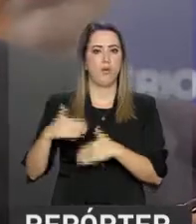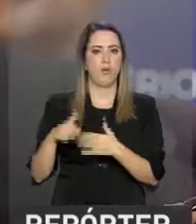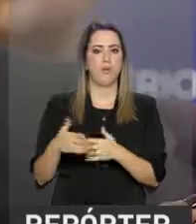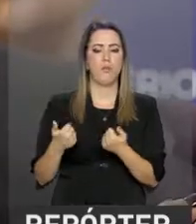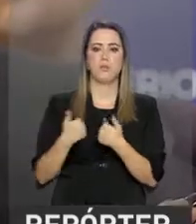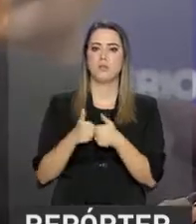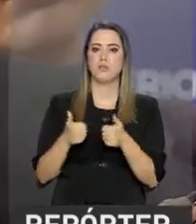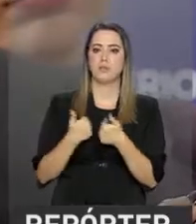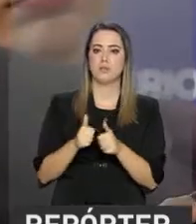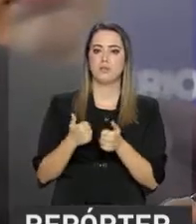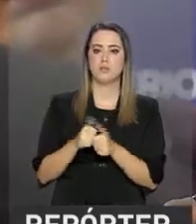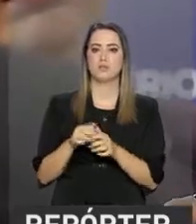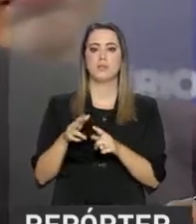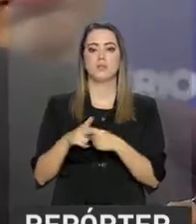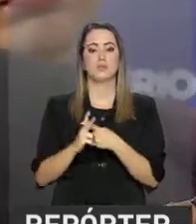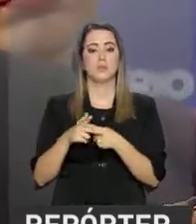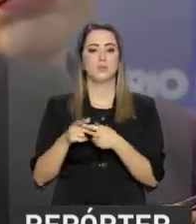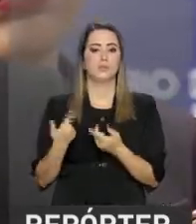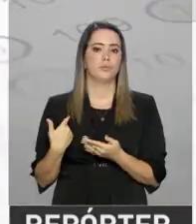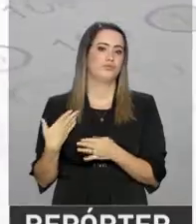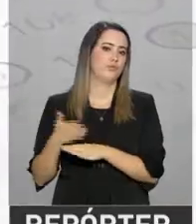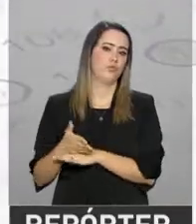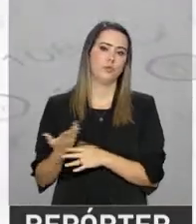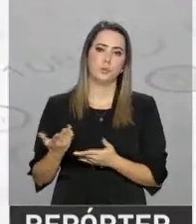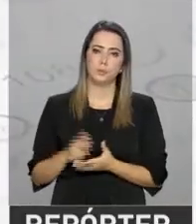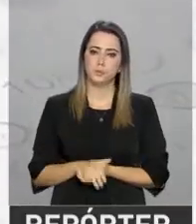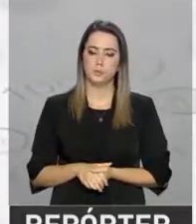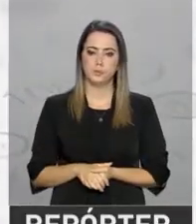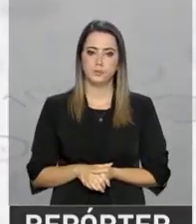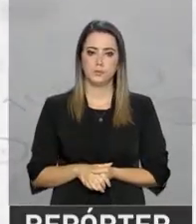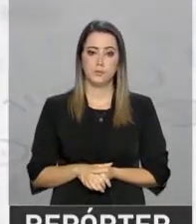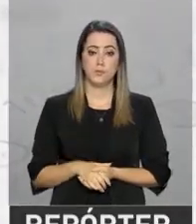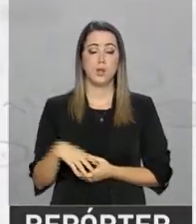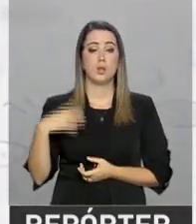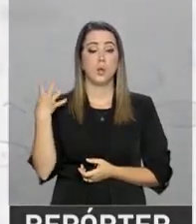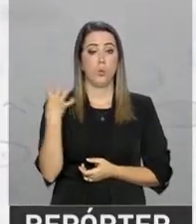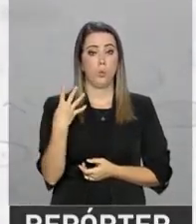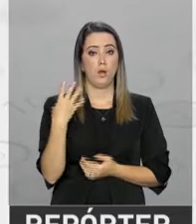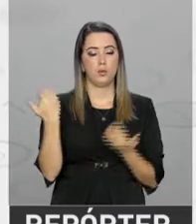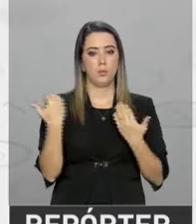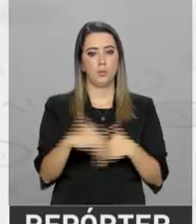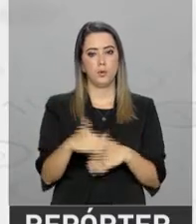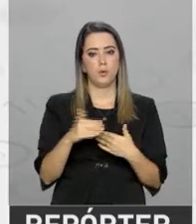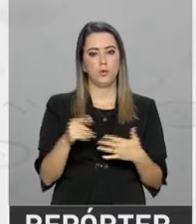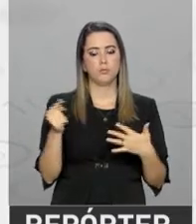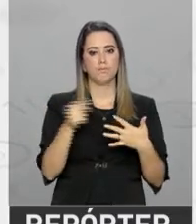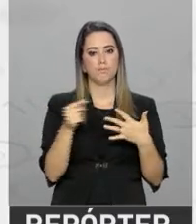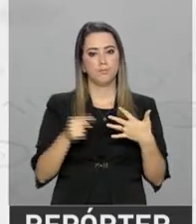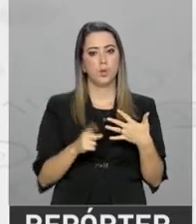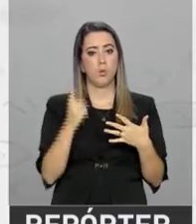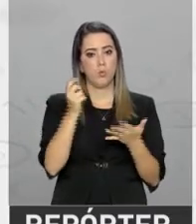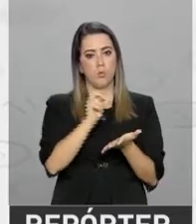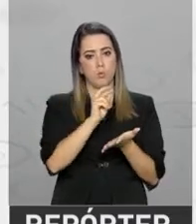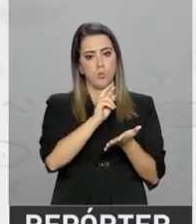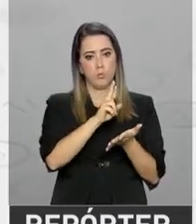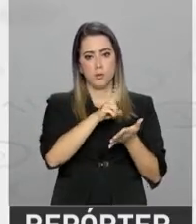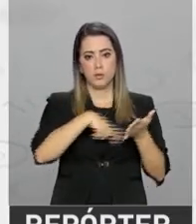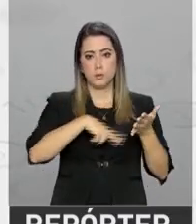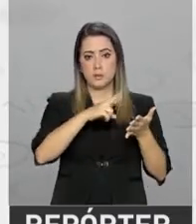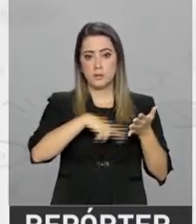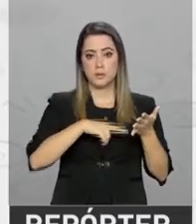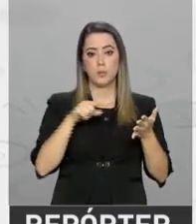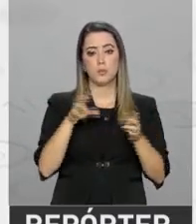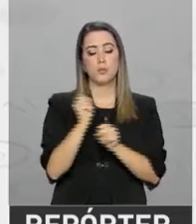transporte correção e ele não compareceu o enseja tem quatro provas objetivas e uma redação no calendário